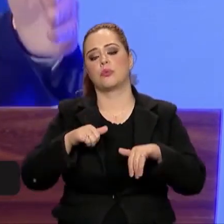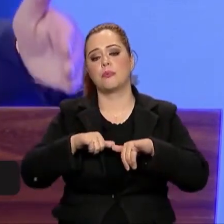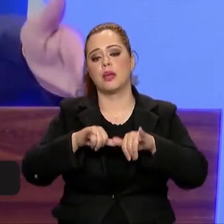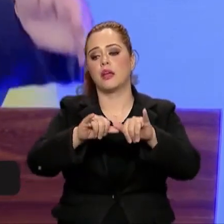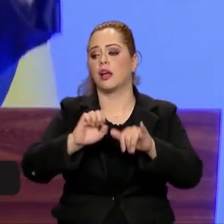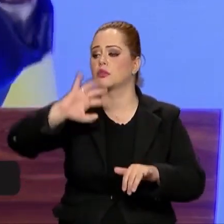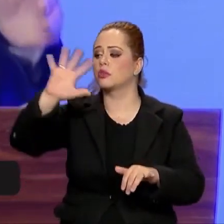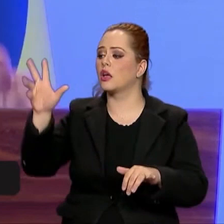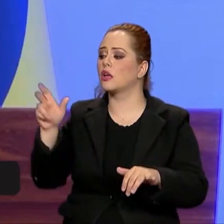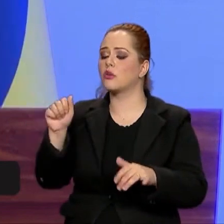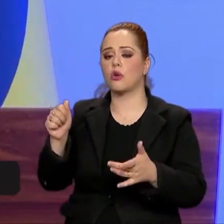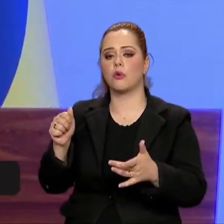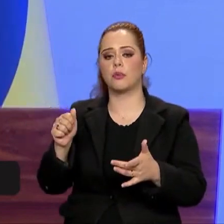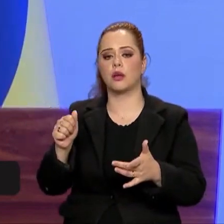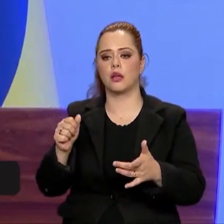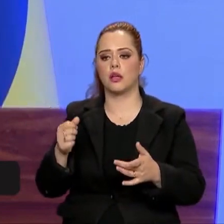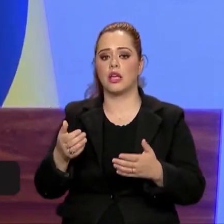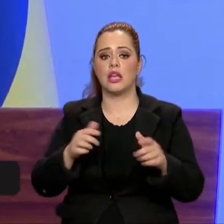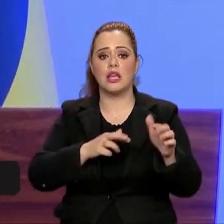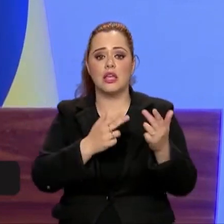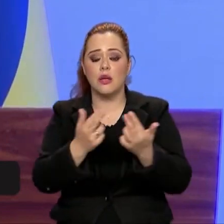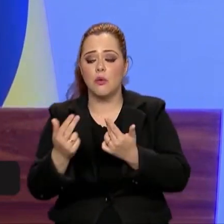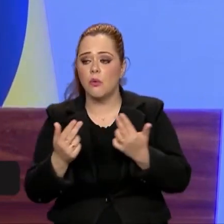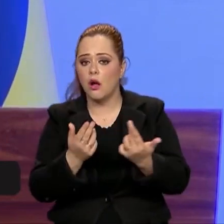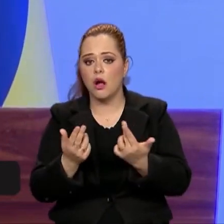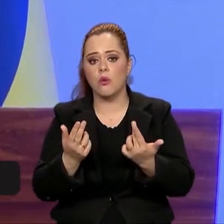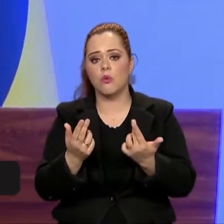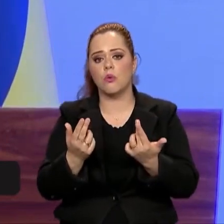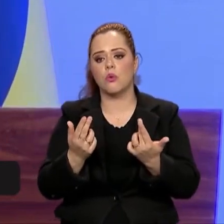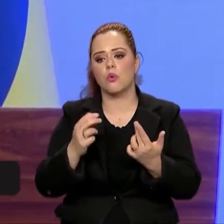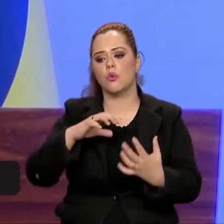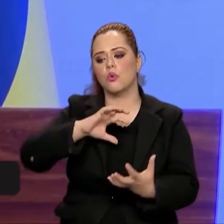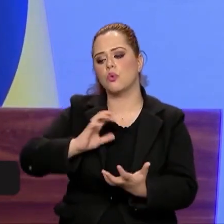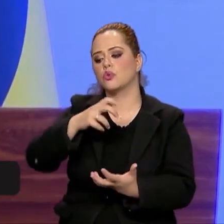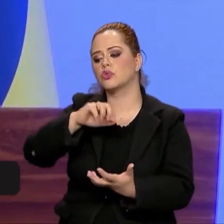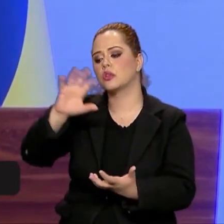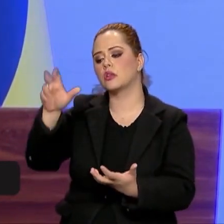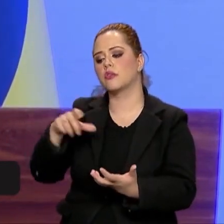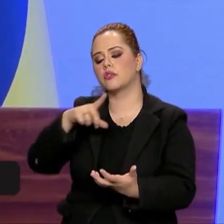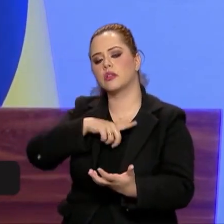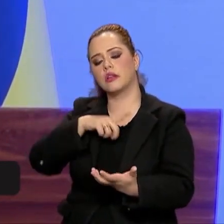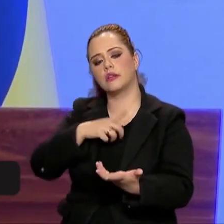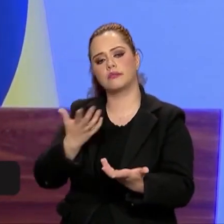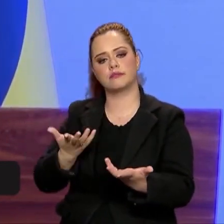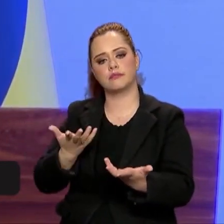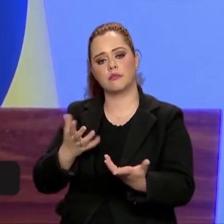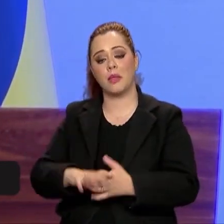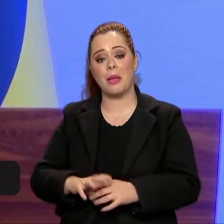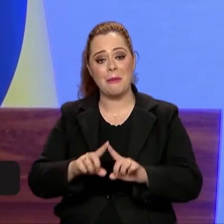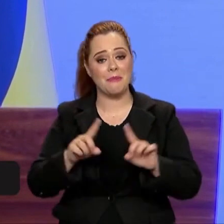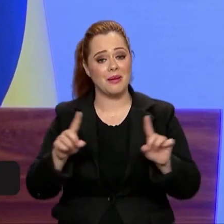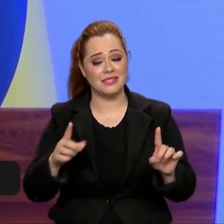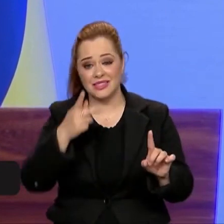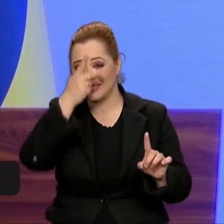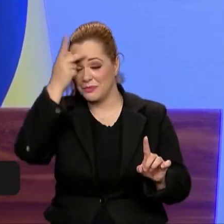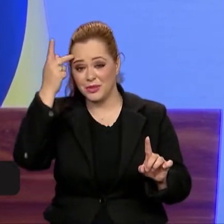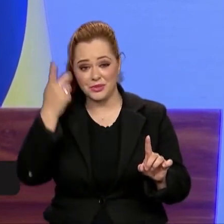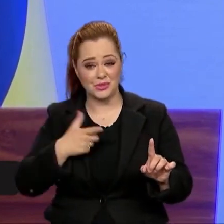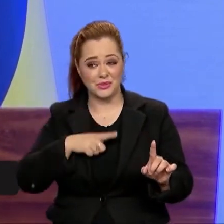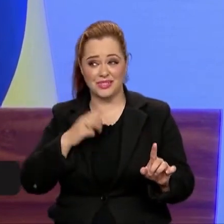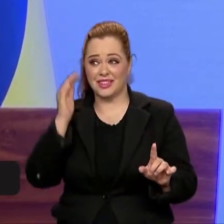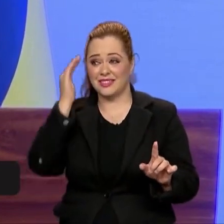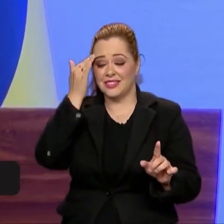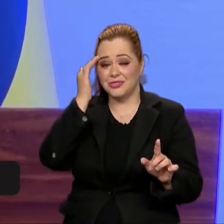as facilidades que o continente africano tinha. Mas muitas vezes as pessoas não têm